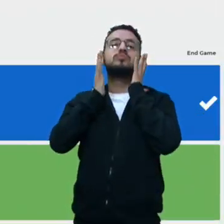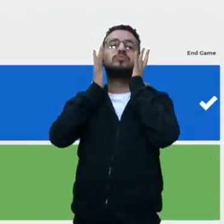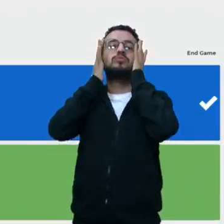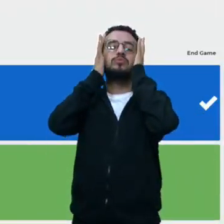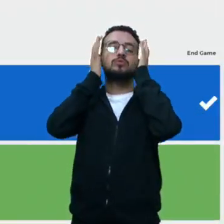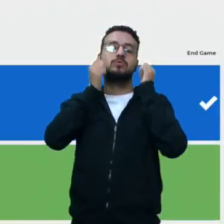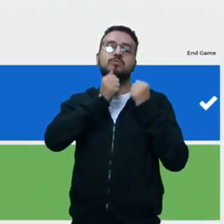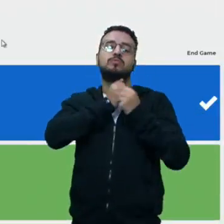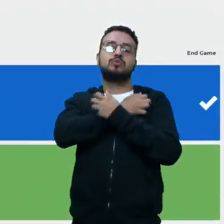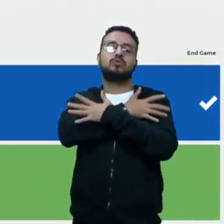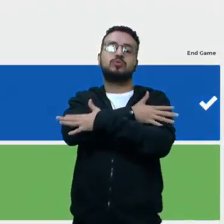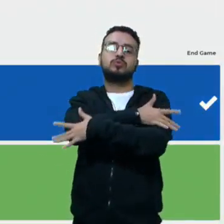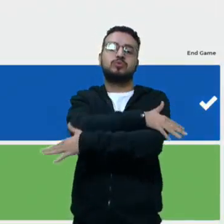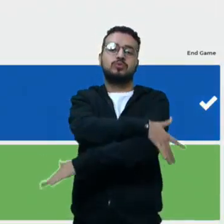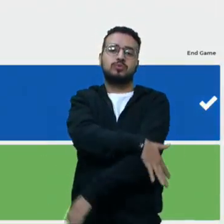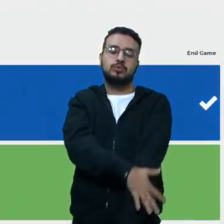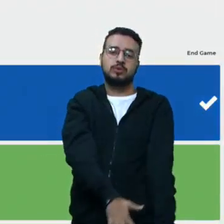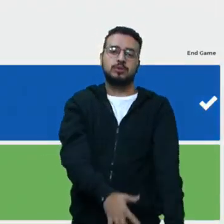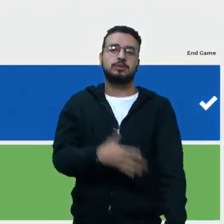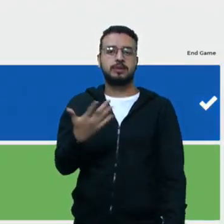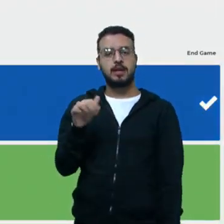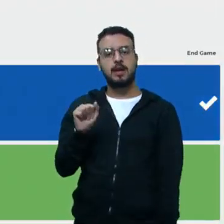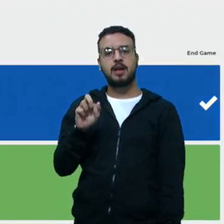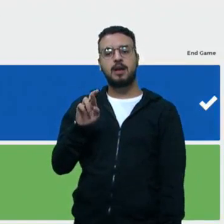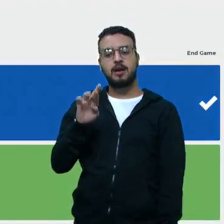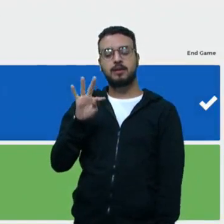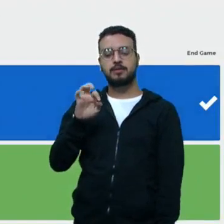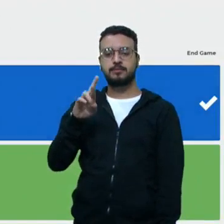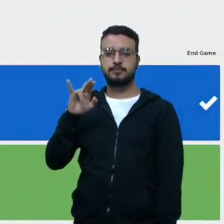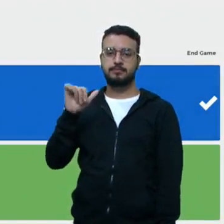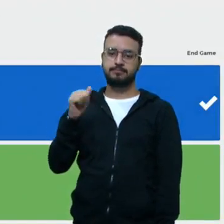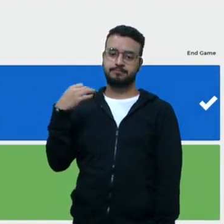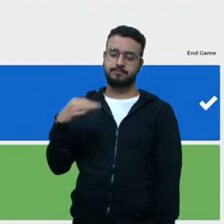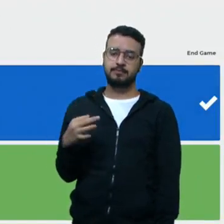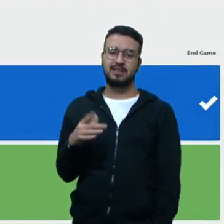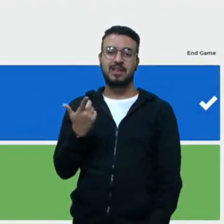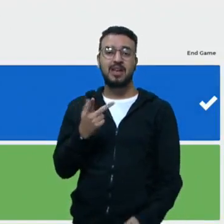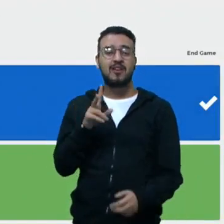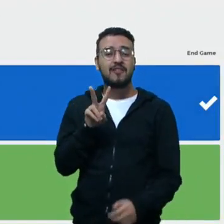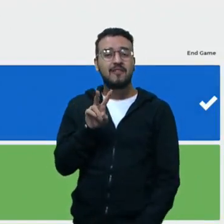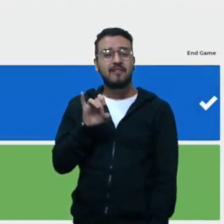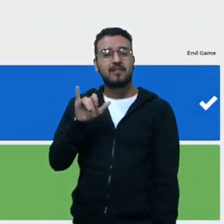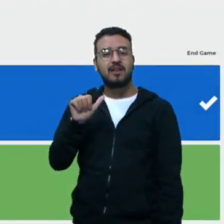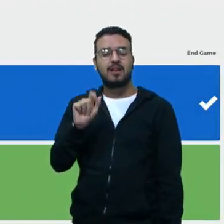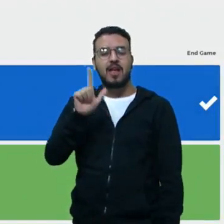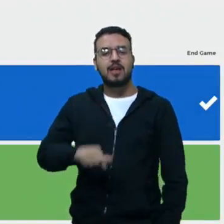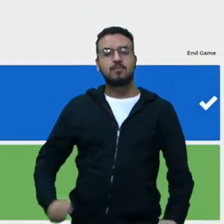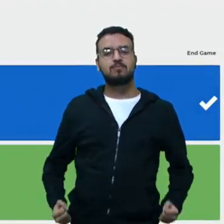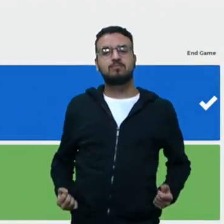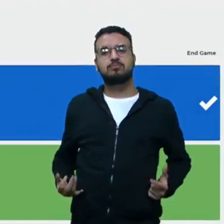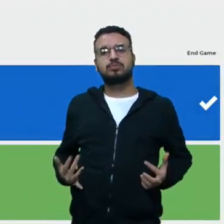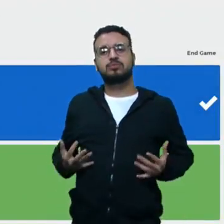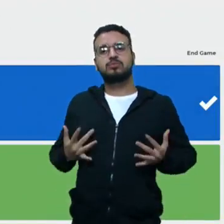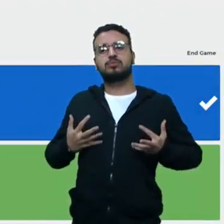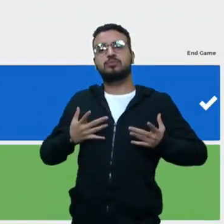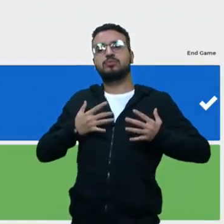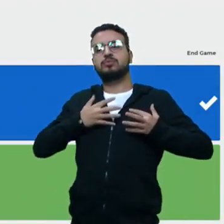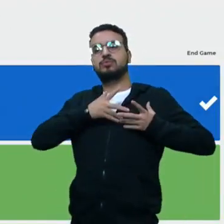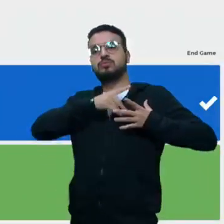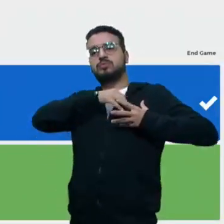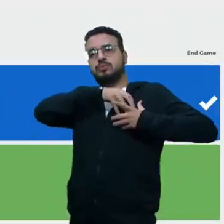nosso corpo, pessoal. Então nós temos aí as artérias que vão fazer isso. As veias, elas trazem o sangue de volta, ou